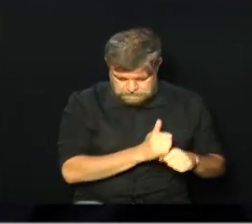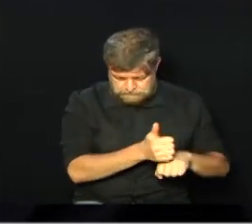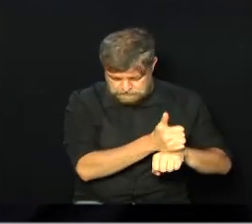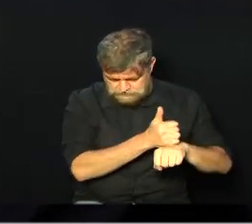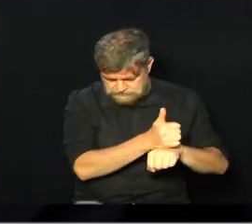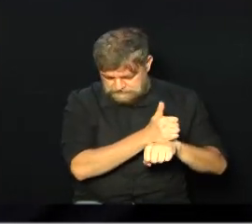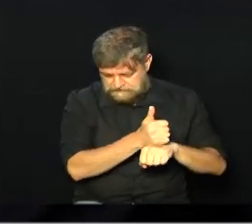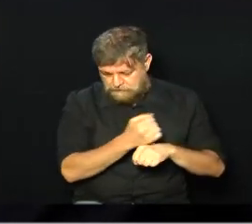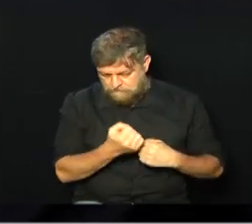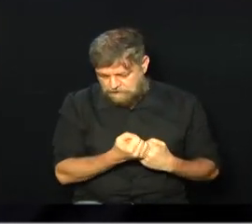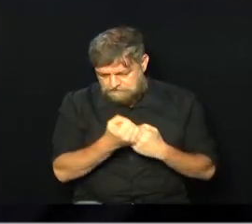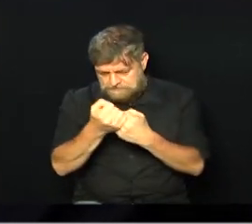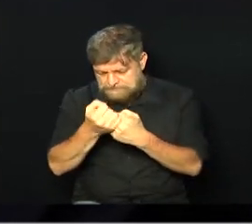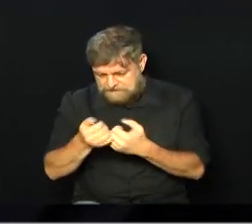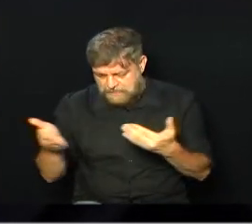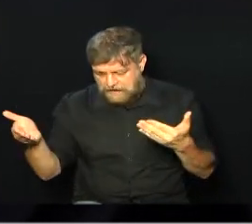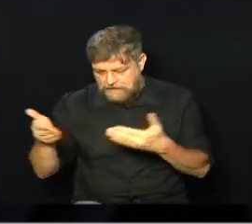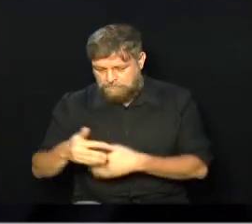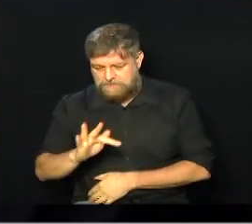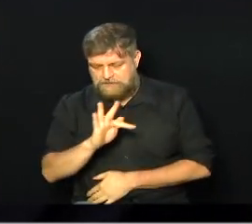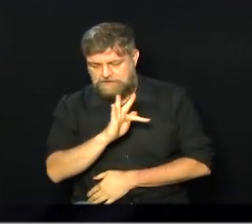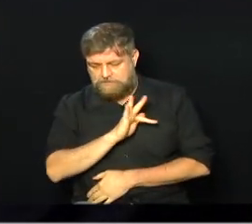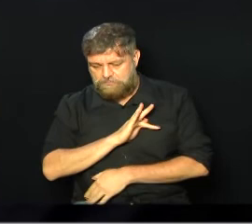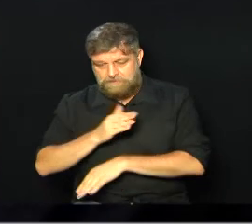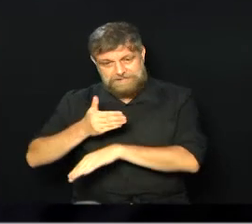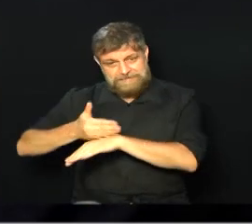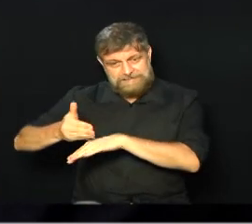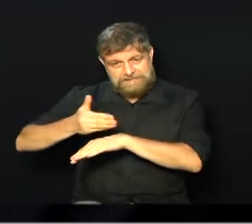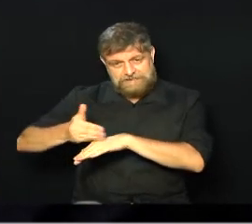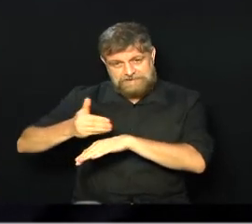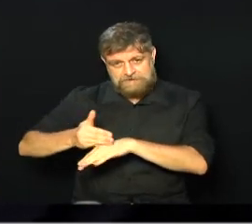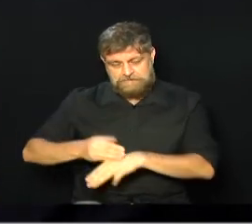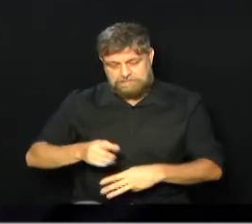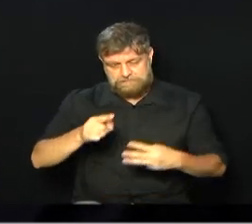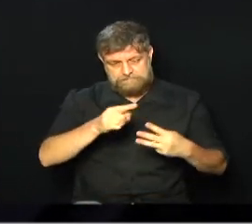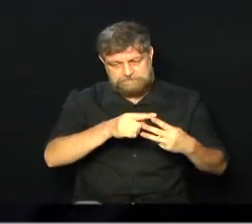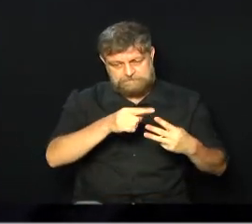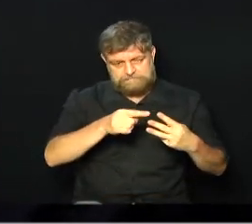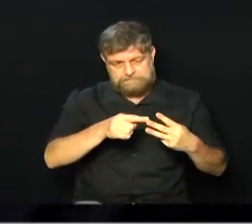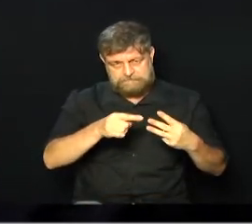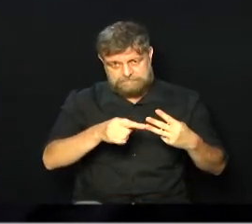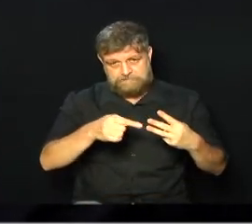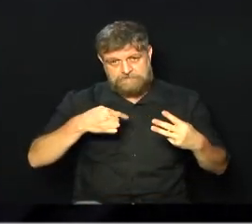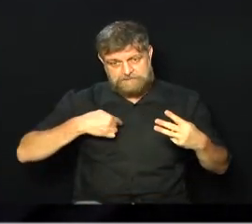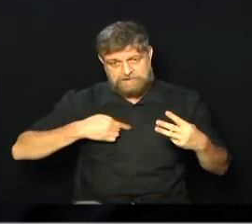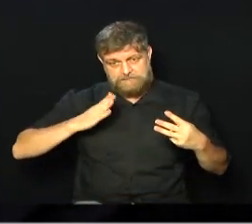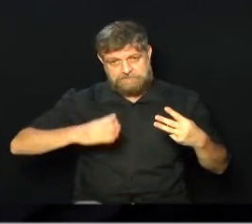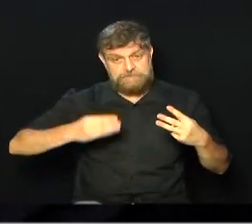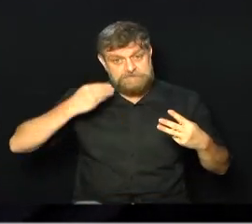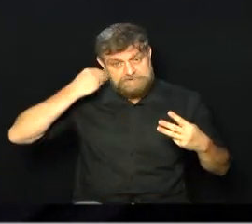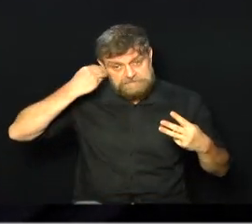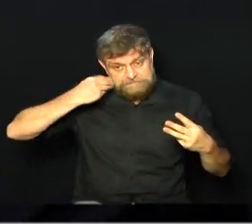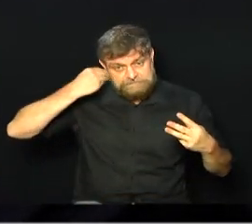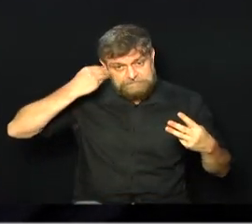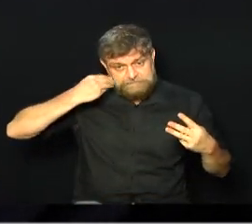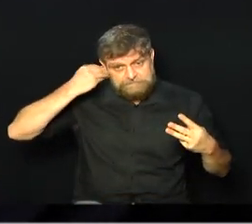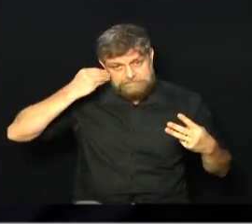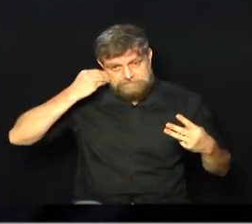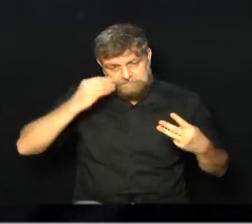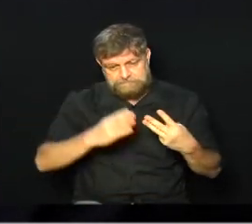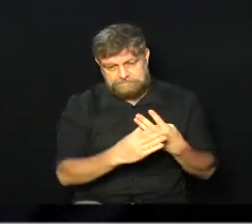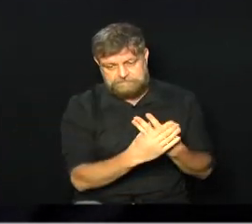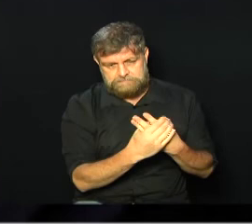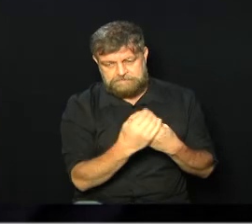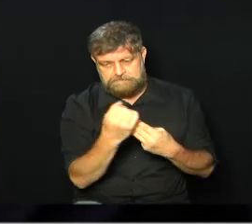como treinador. Acho que as três principais etapas de dentro de campo eu já passei das três. Então,